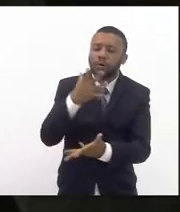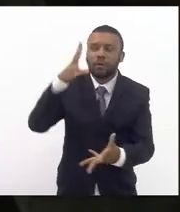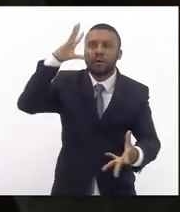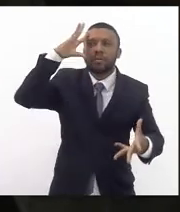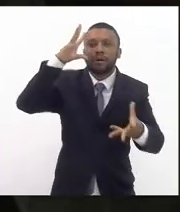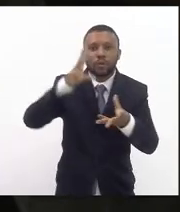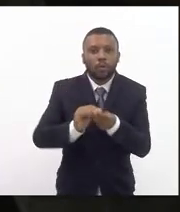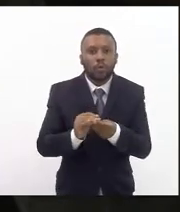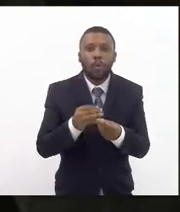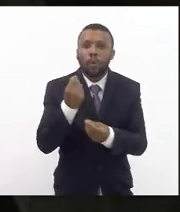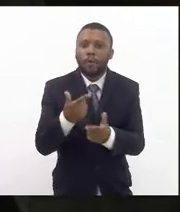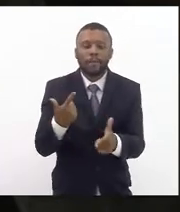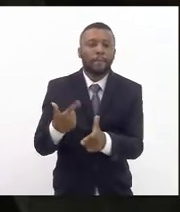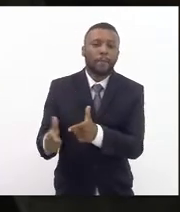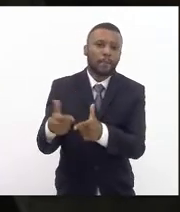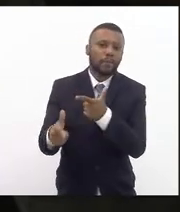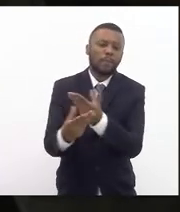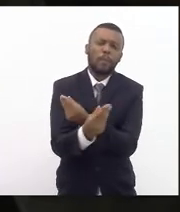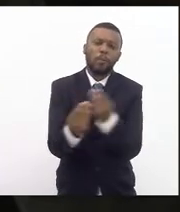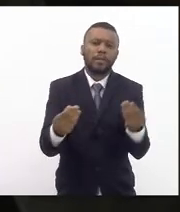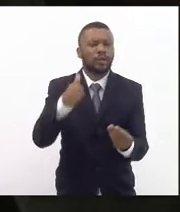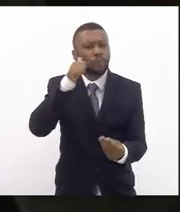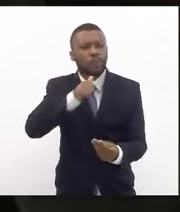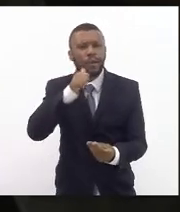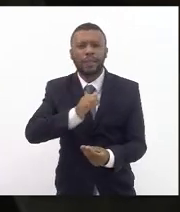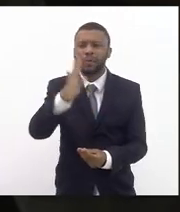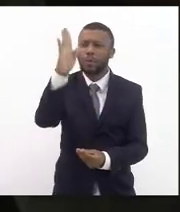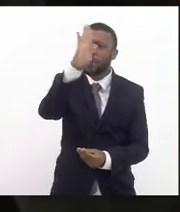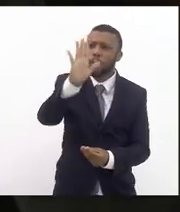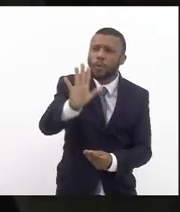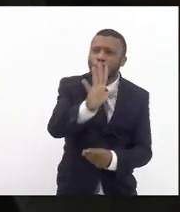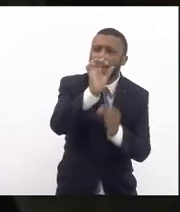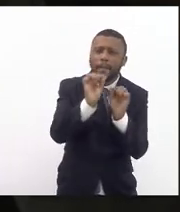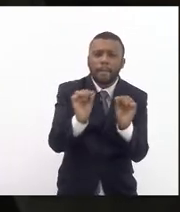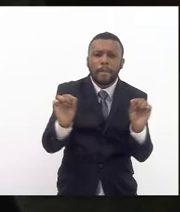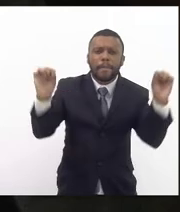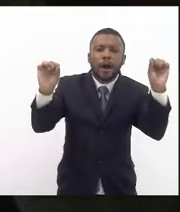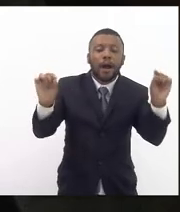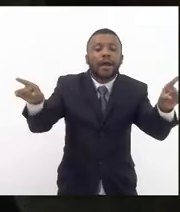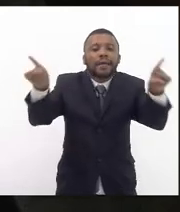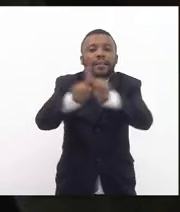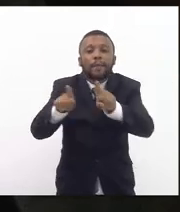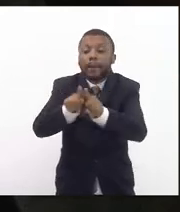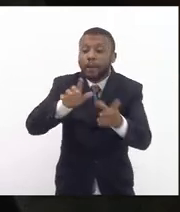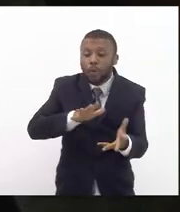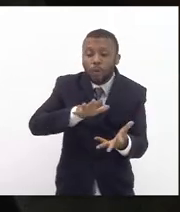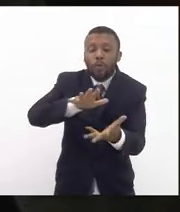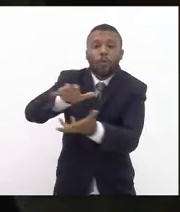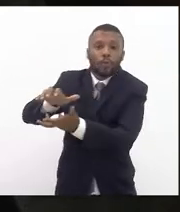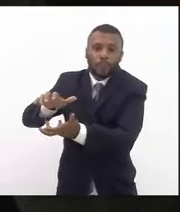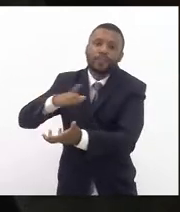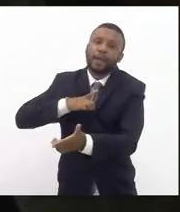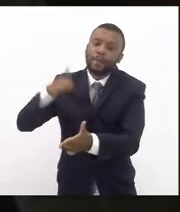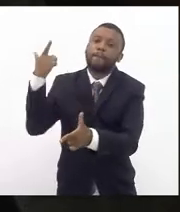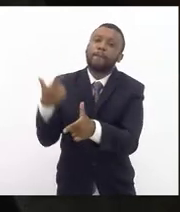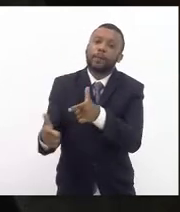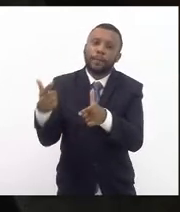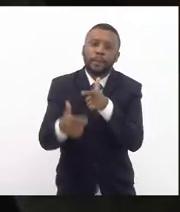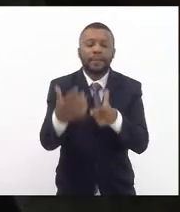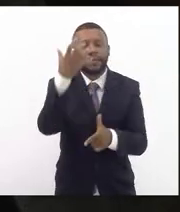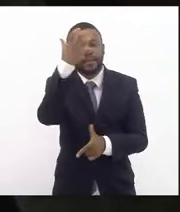milhares de mulheres no Brasil e centenas de milhares no mundo inteiro que têm sérios